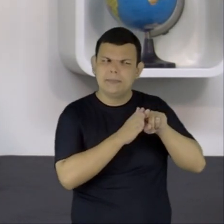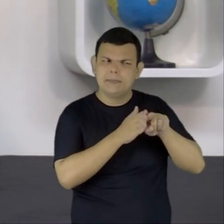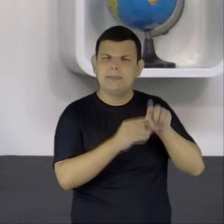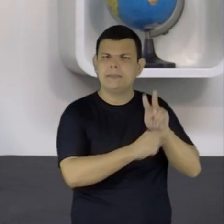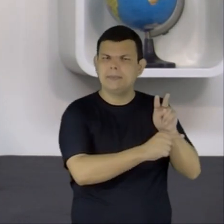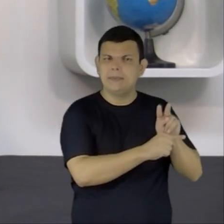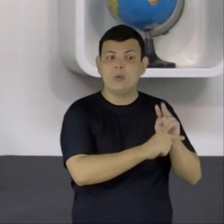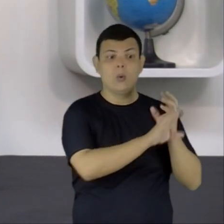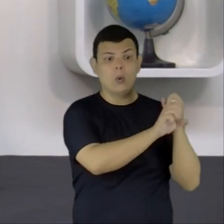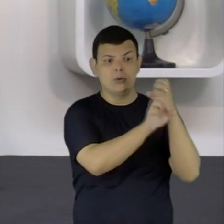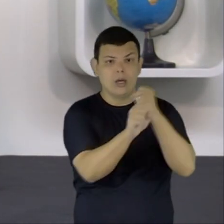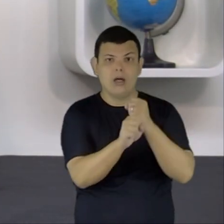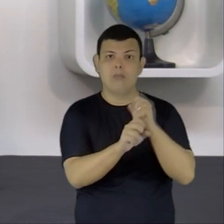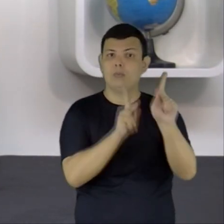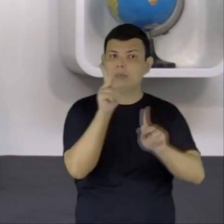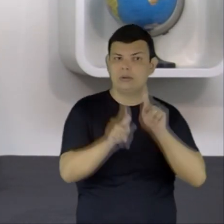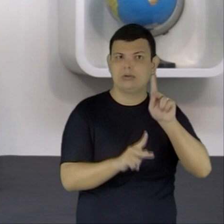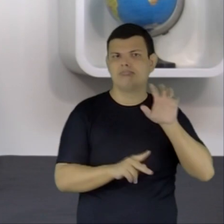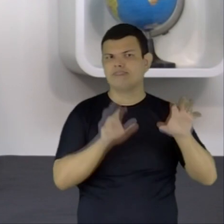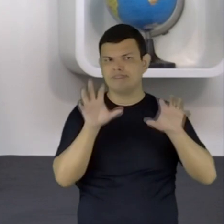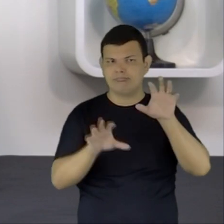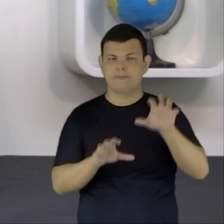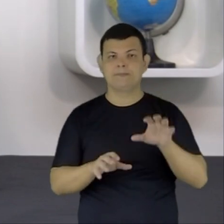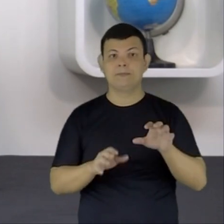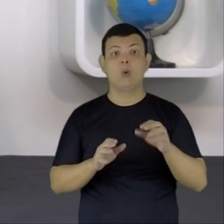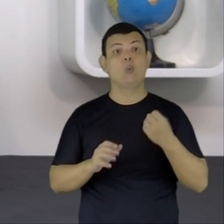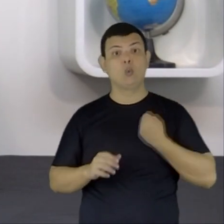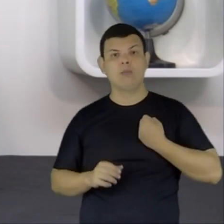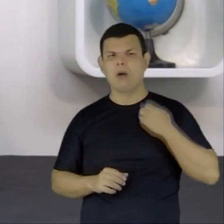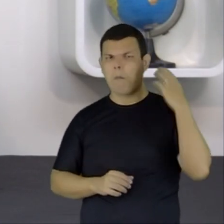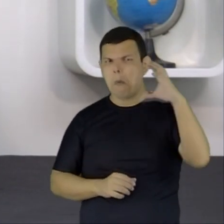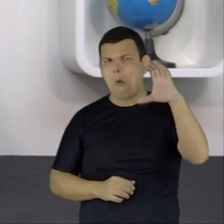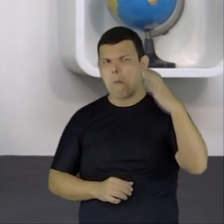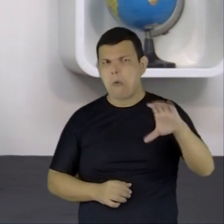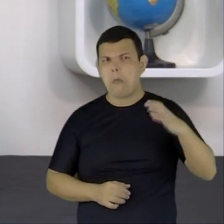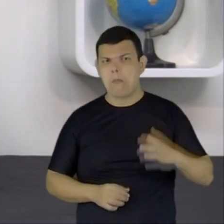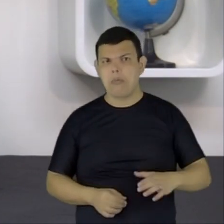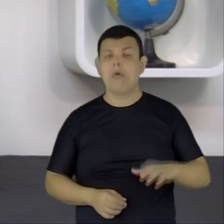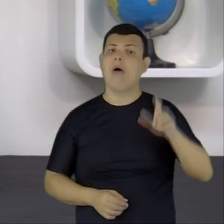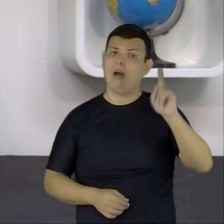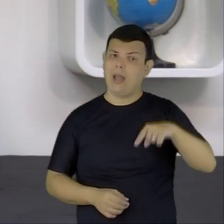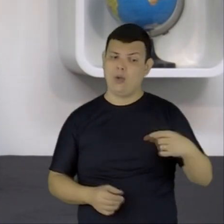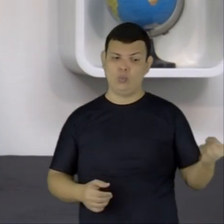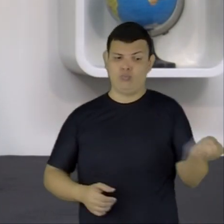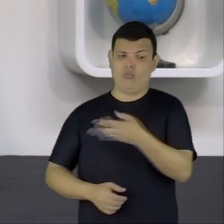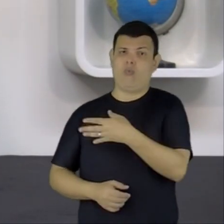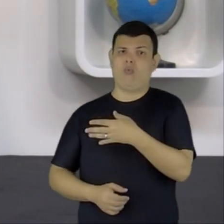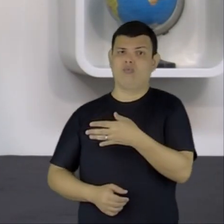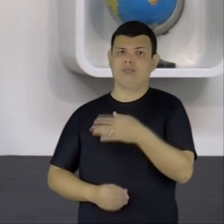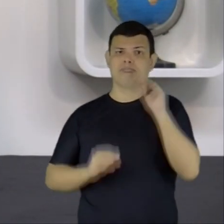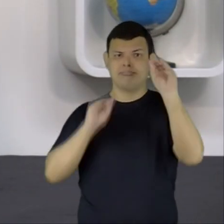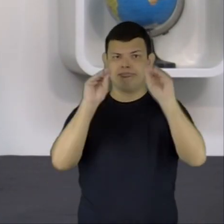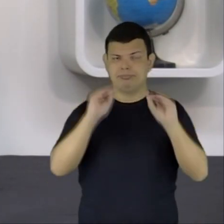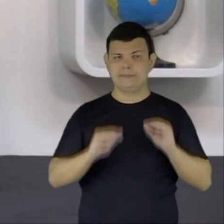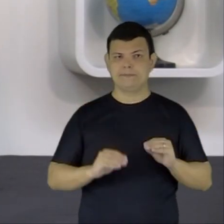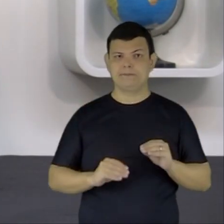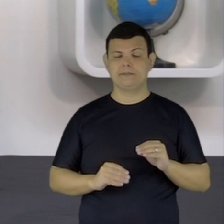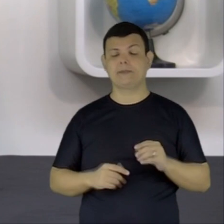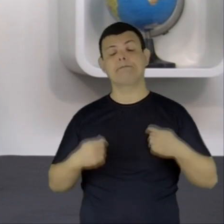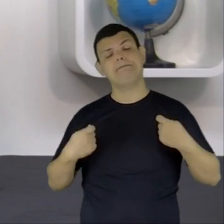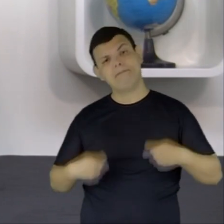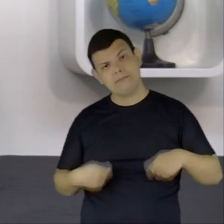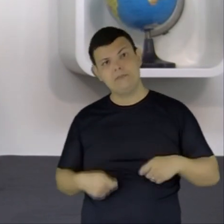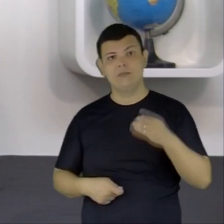essa contagem da população anual. Então, os dados que a gente está trazendo para vocês aqui são dados atuais. É necessário que